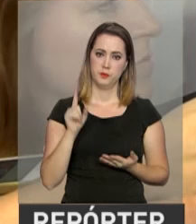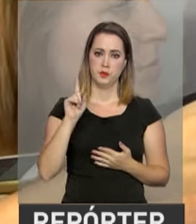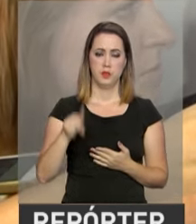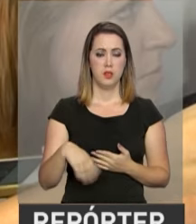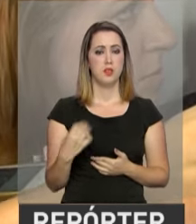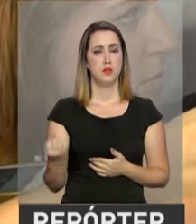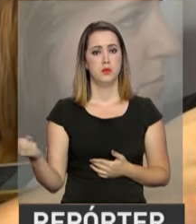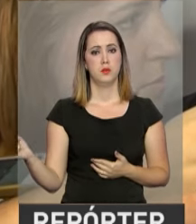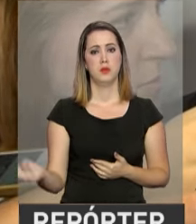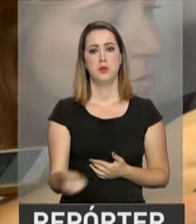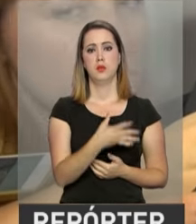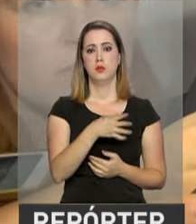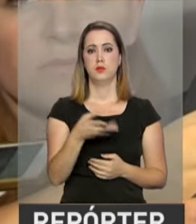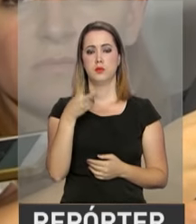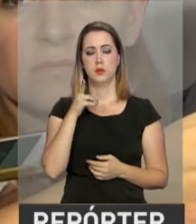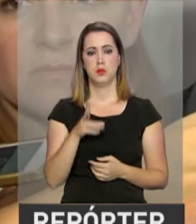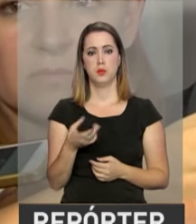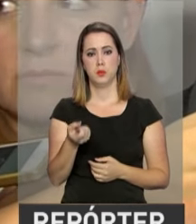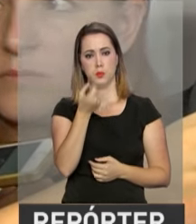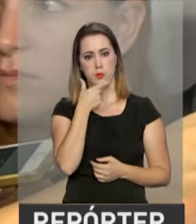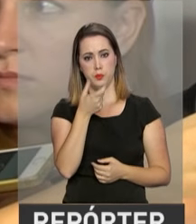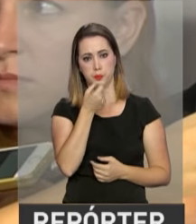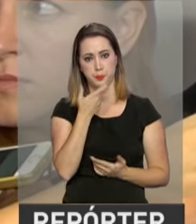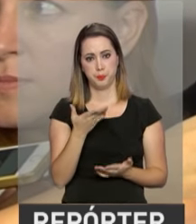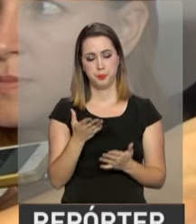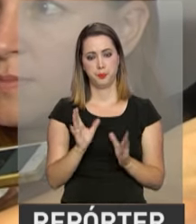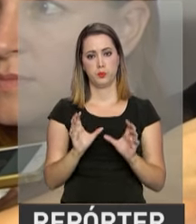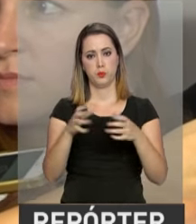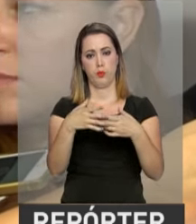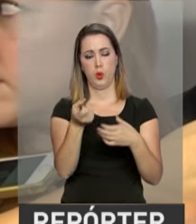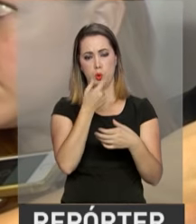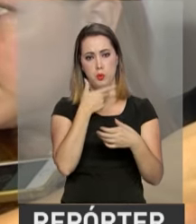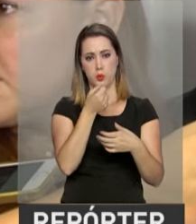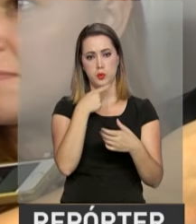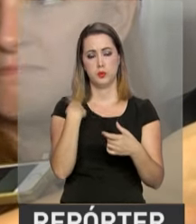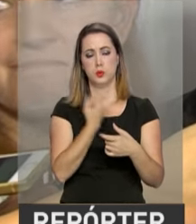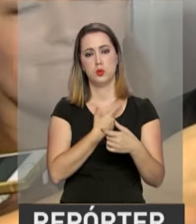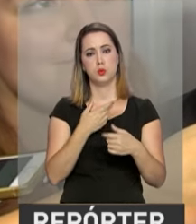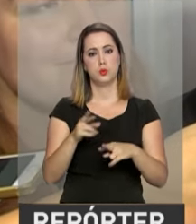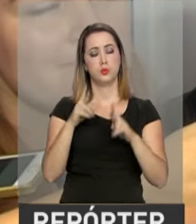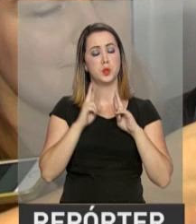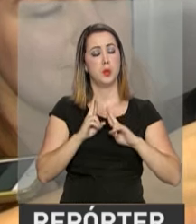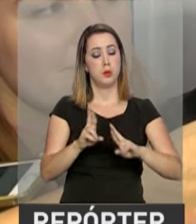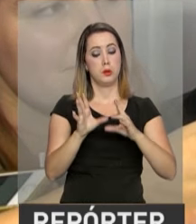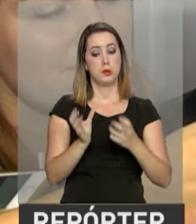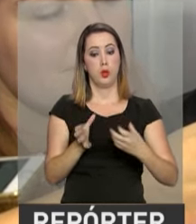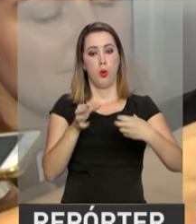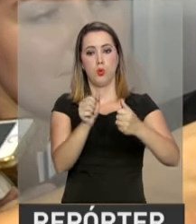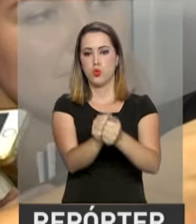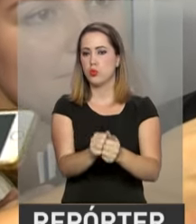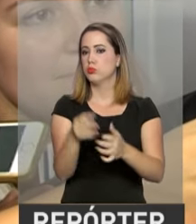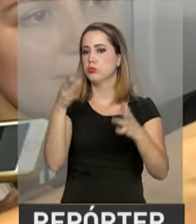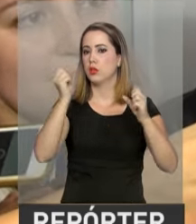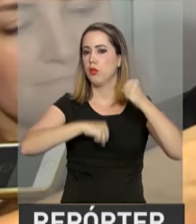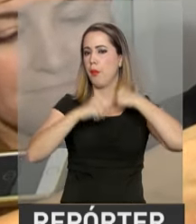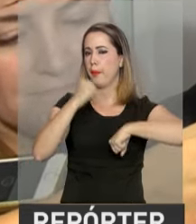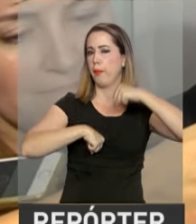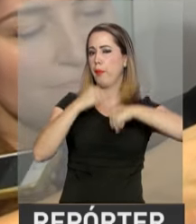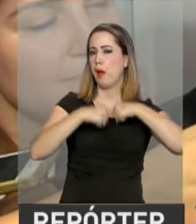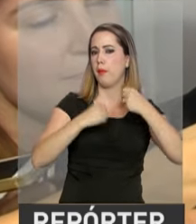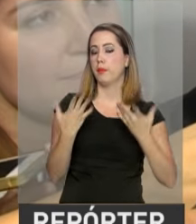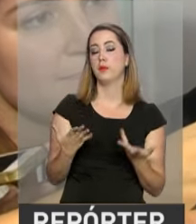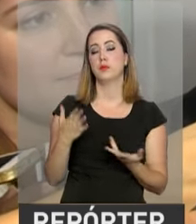nova linha de medicamentos que nós esperamos incorporar na produção brasileira e com isso